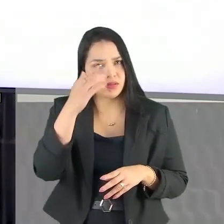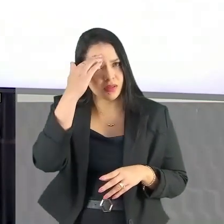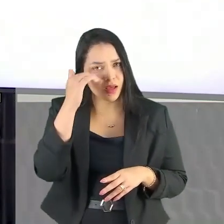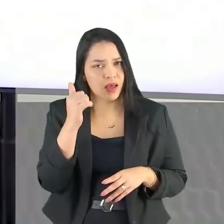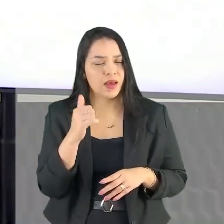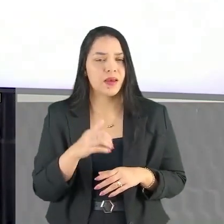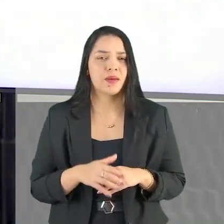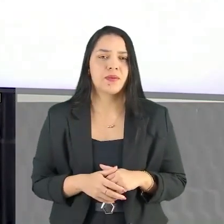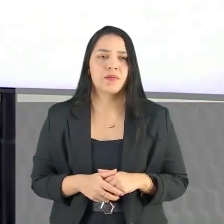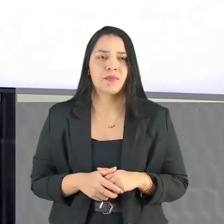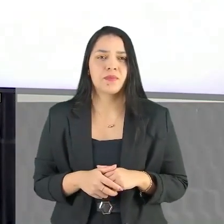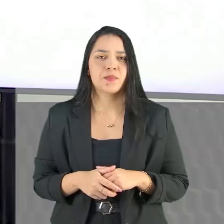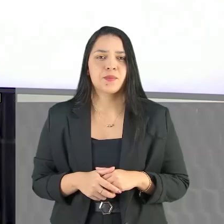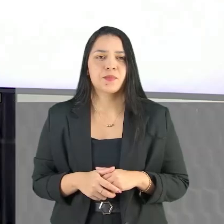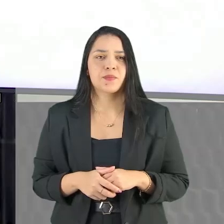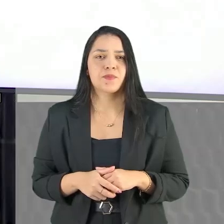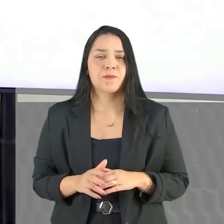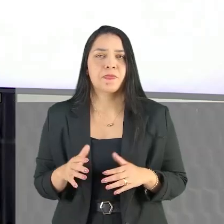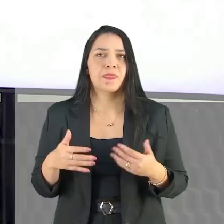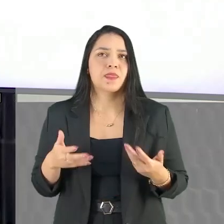disso. Então,